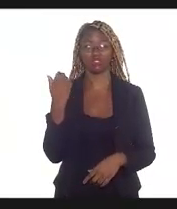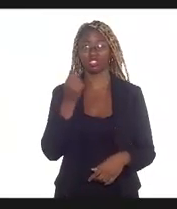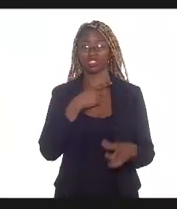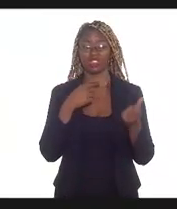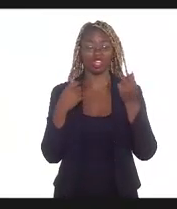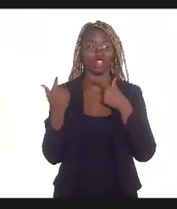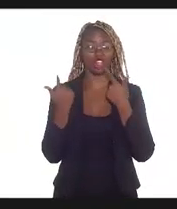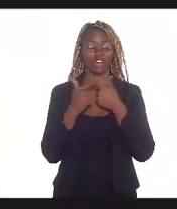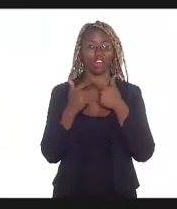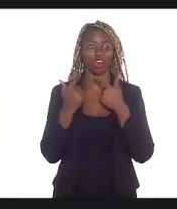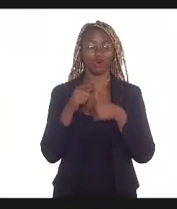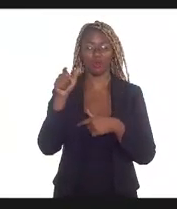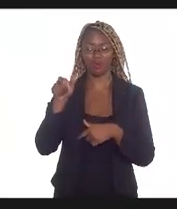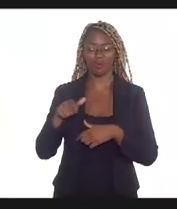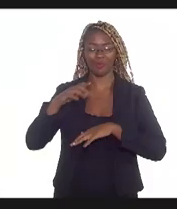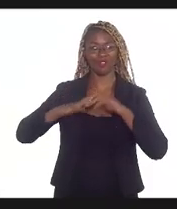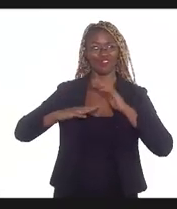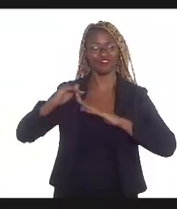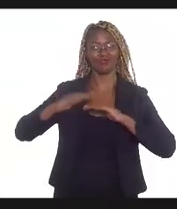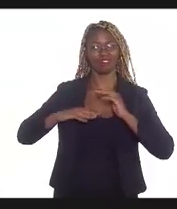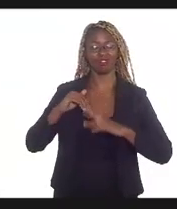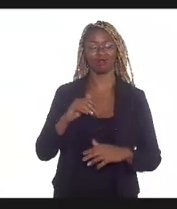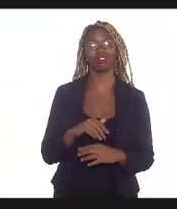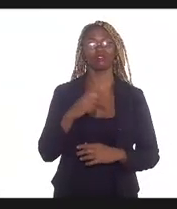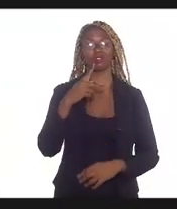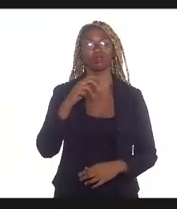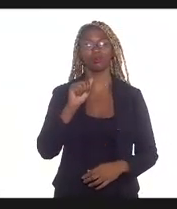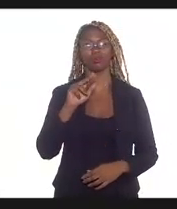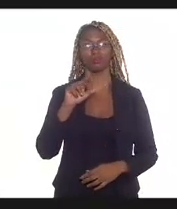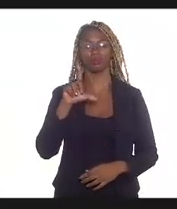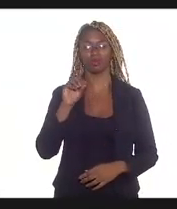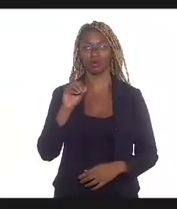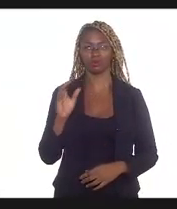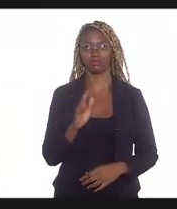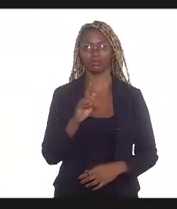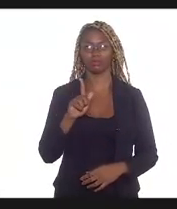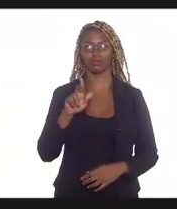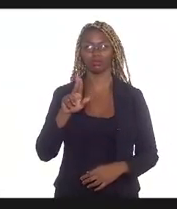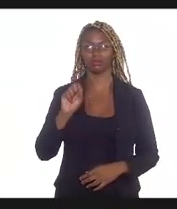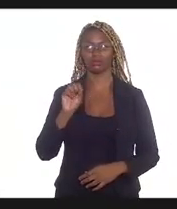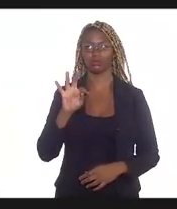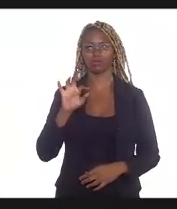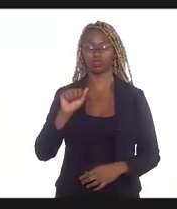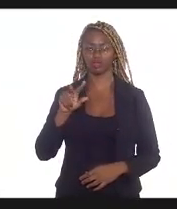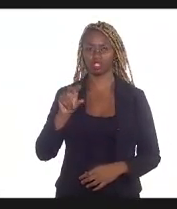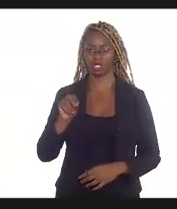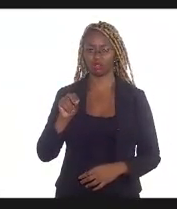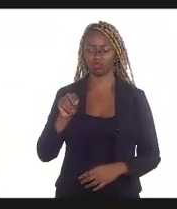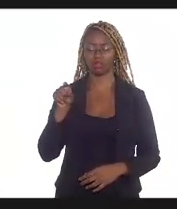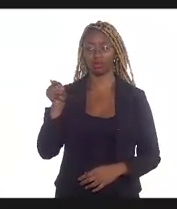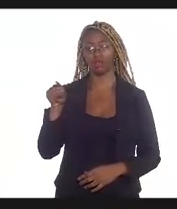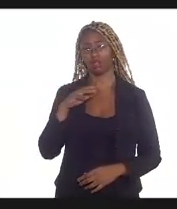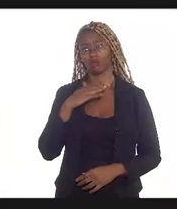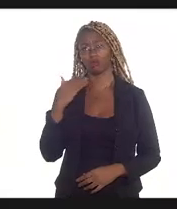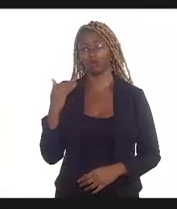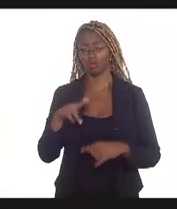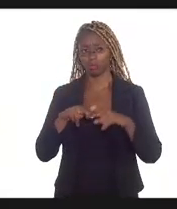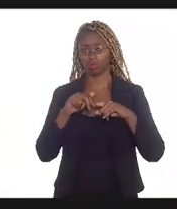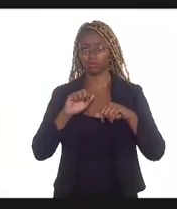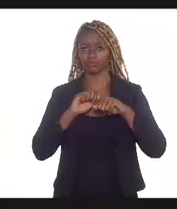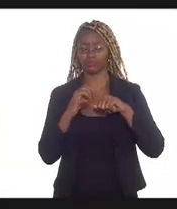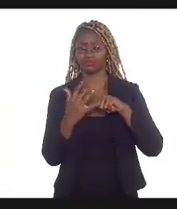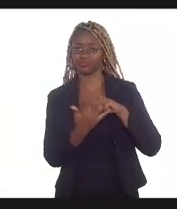para o Brasil, representa a alegria. Obviamente, ele, como tantos outros que morreram por conta do Covid,